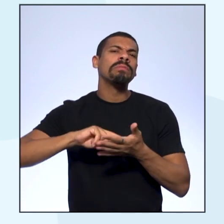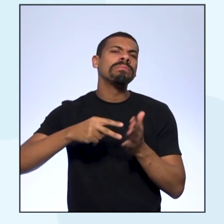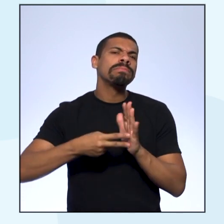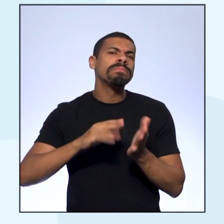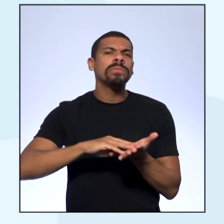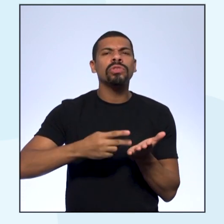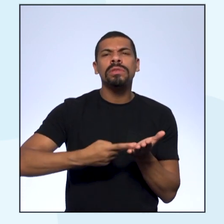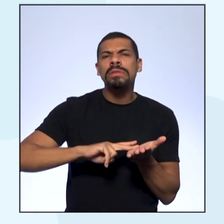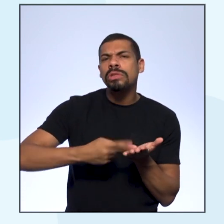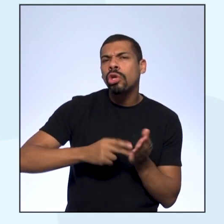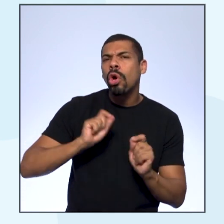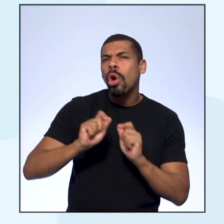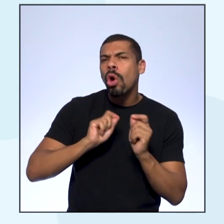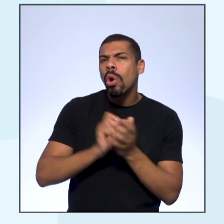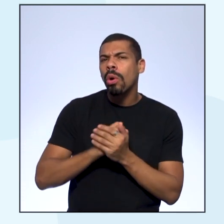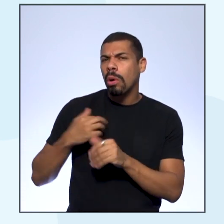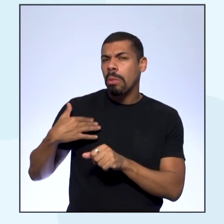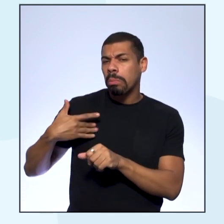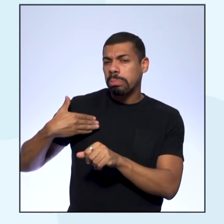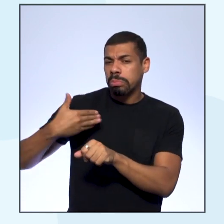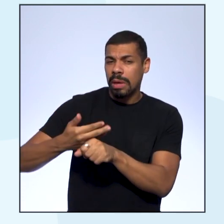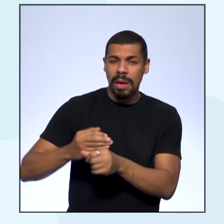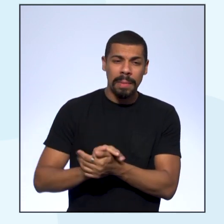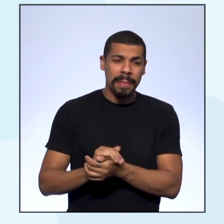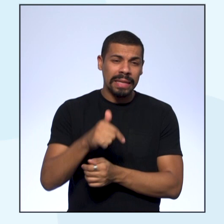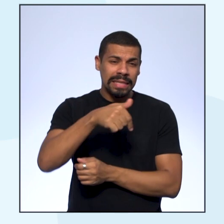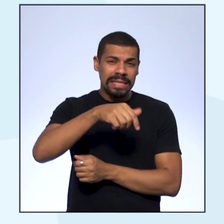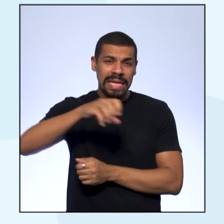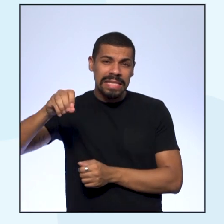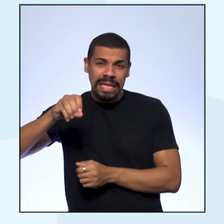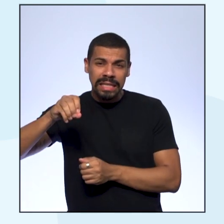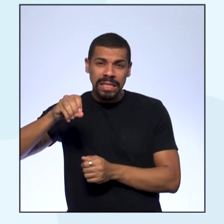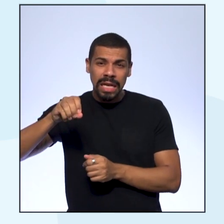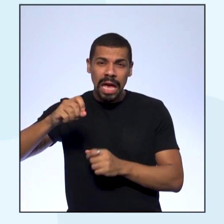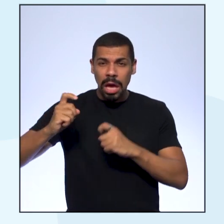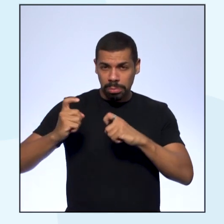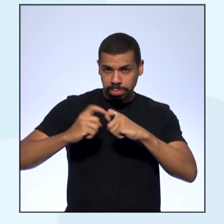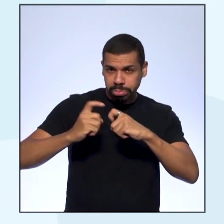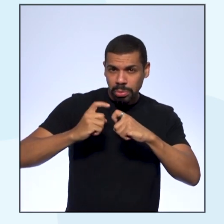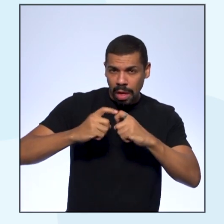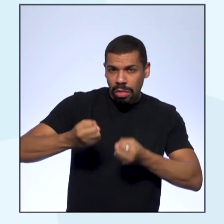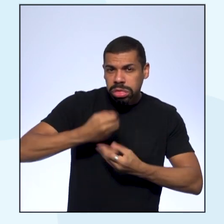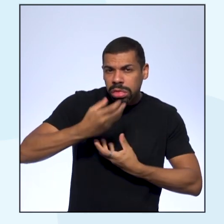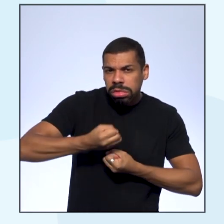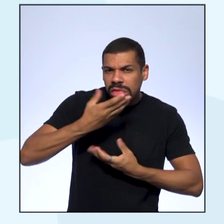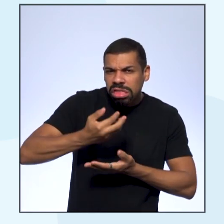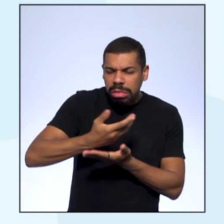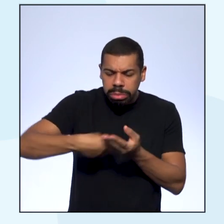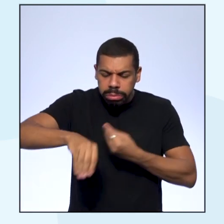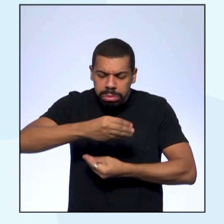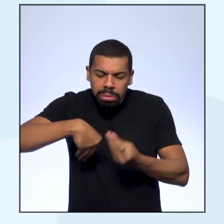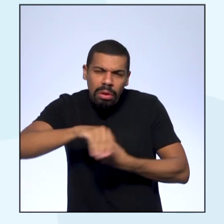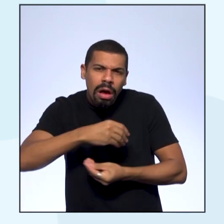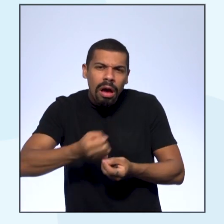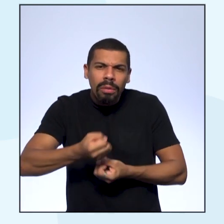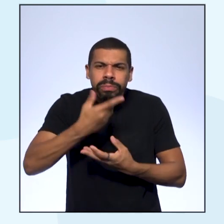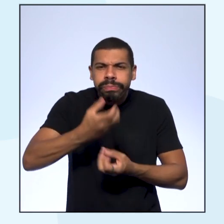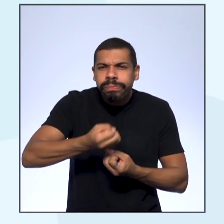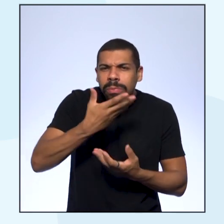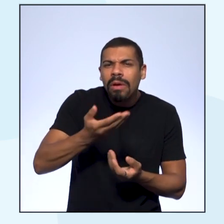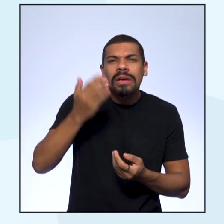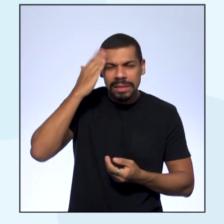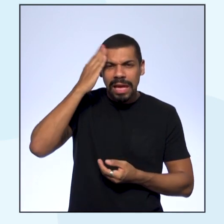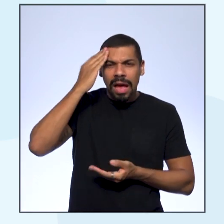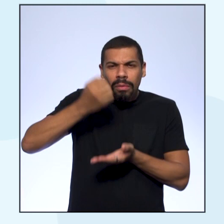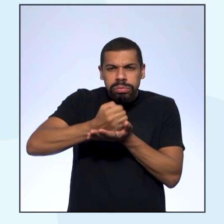de 700 fórmulas medicinais, né? Ervas, receitas, parecendo aquela coisa da vovó, né? O chazinho